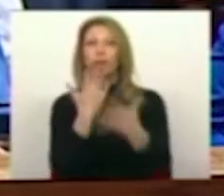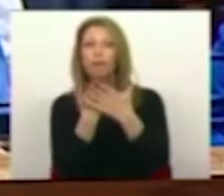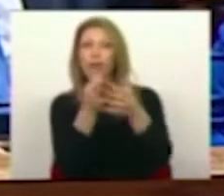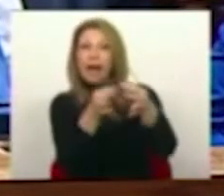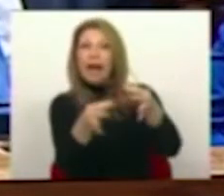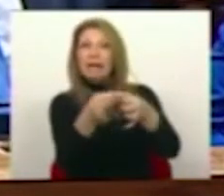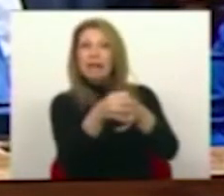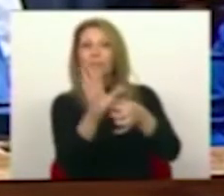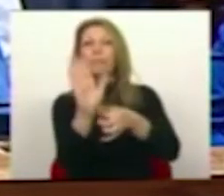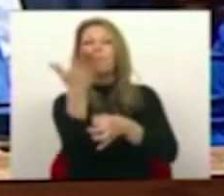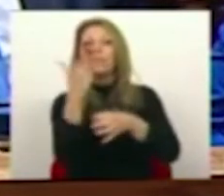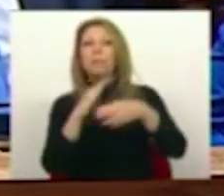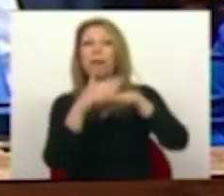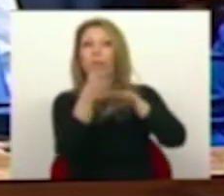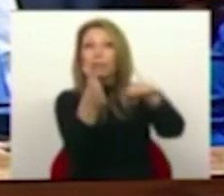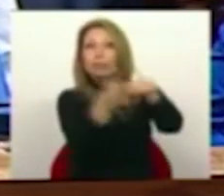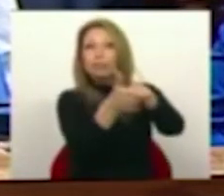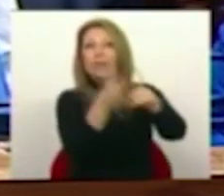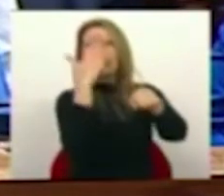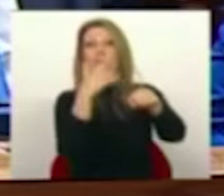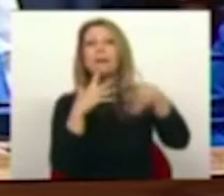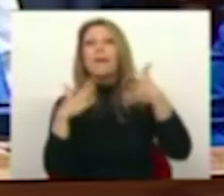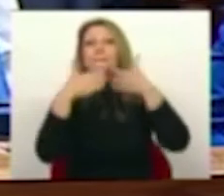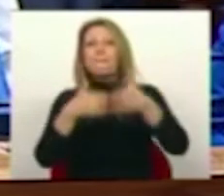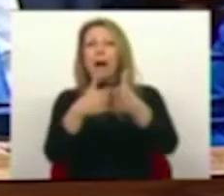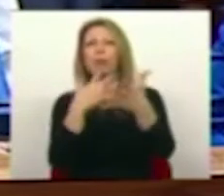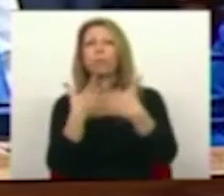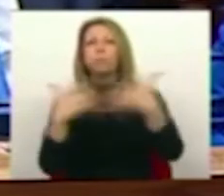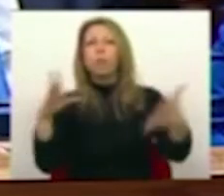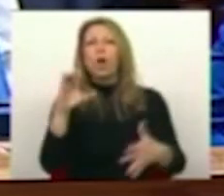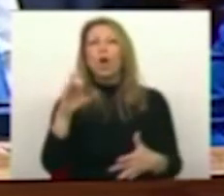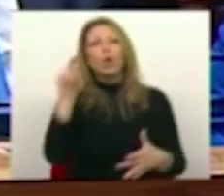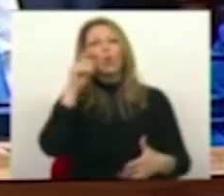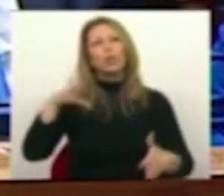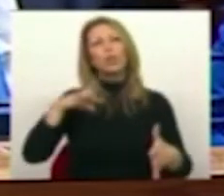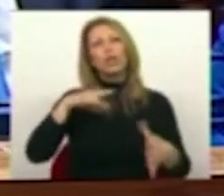particular, o terminal de cruzeiros, de forma a assegurar que os barcos, os navios em Porto,